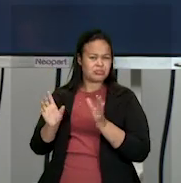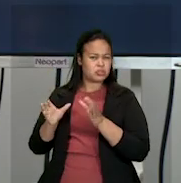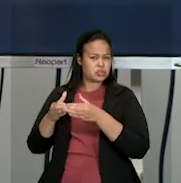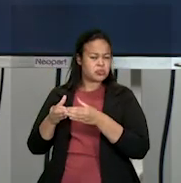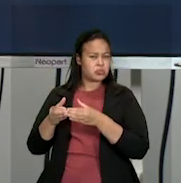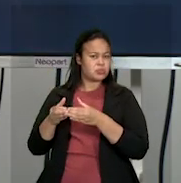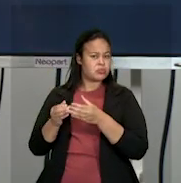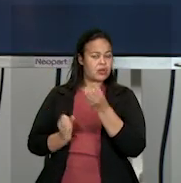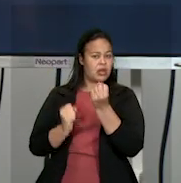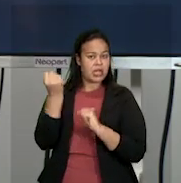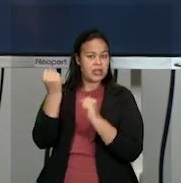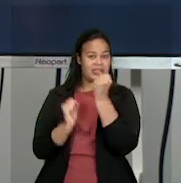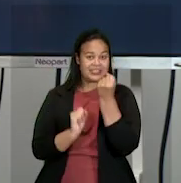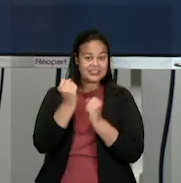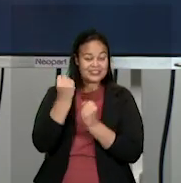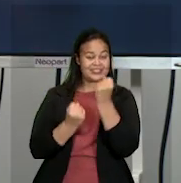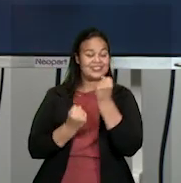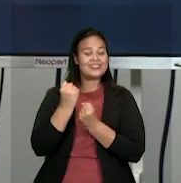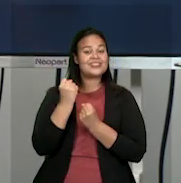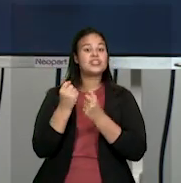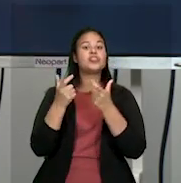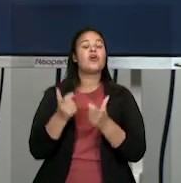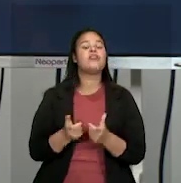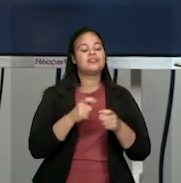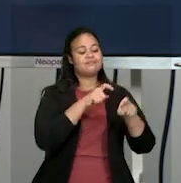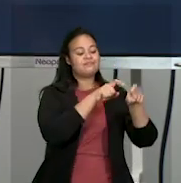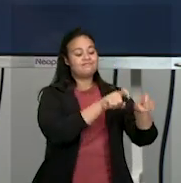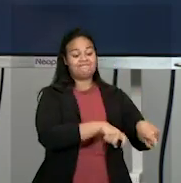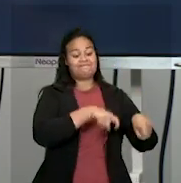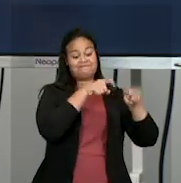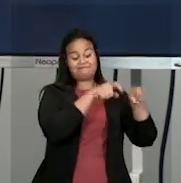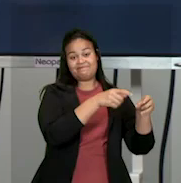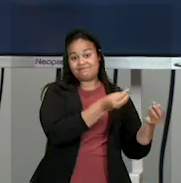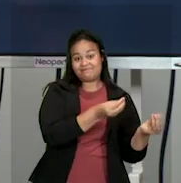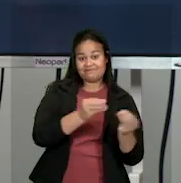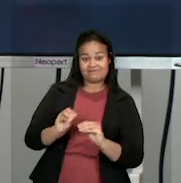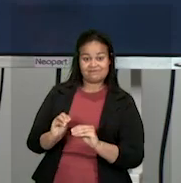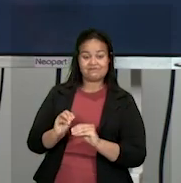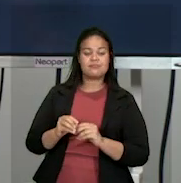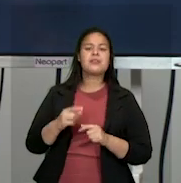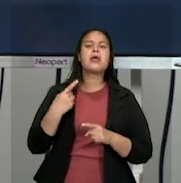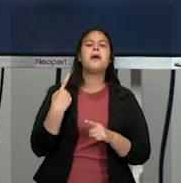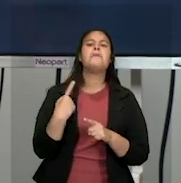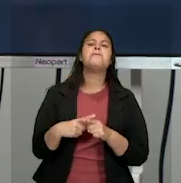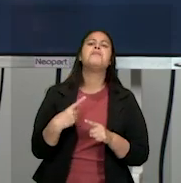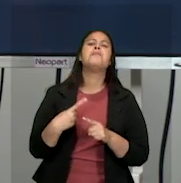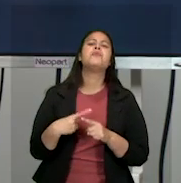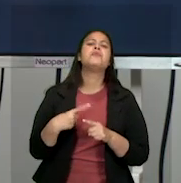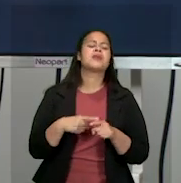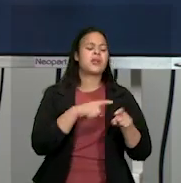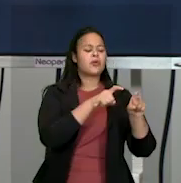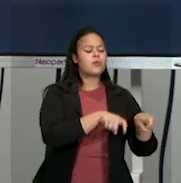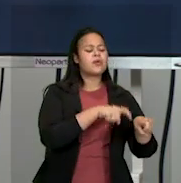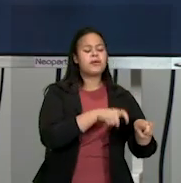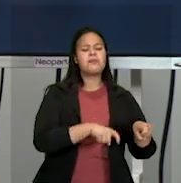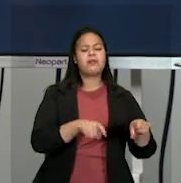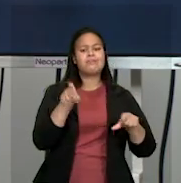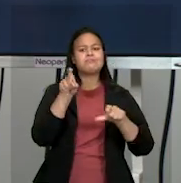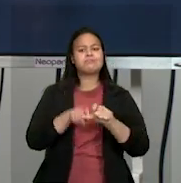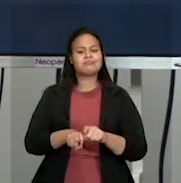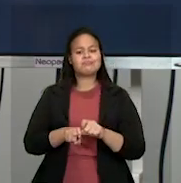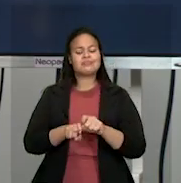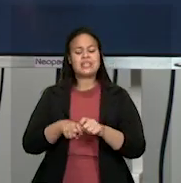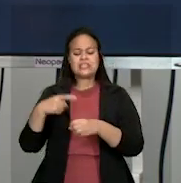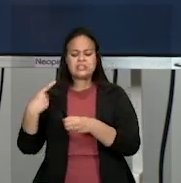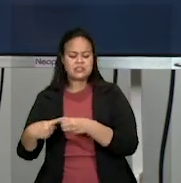da indústria, vão vir do campo. E por que o campo depende da cidade? Aqui a